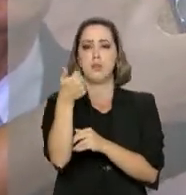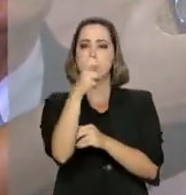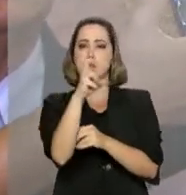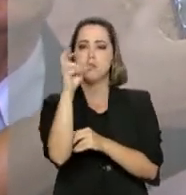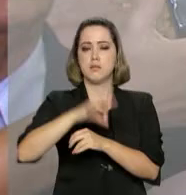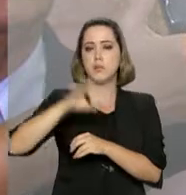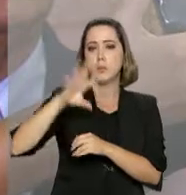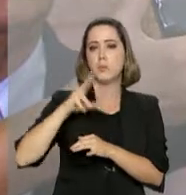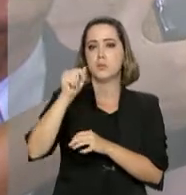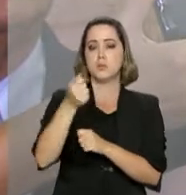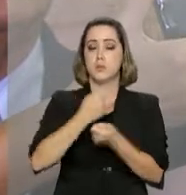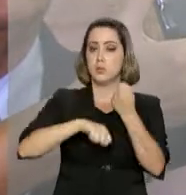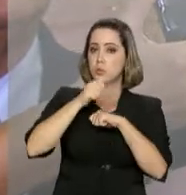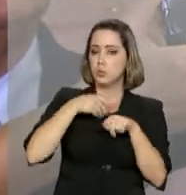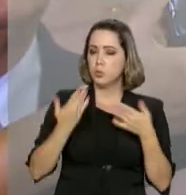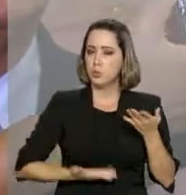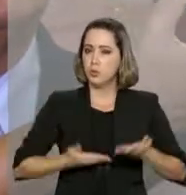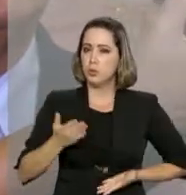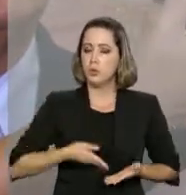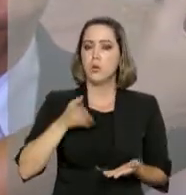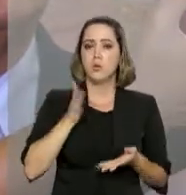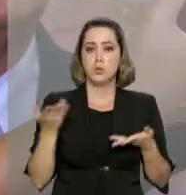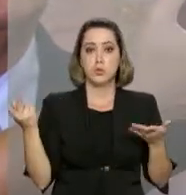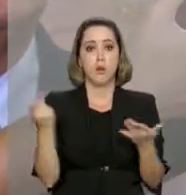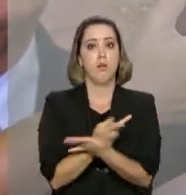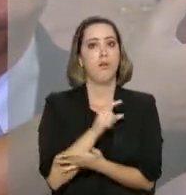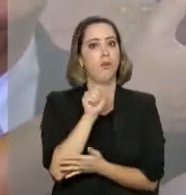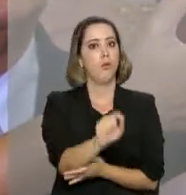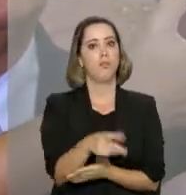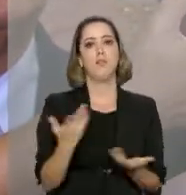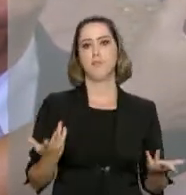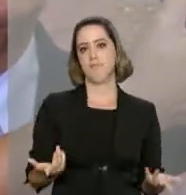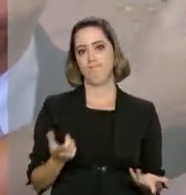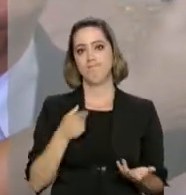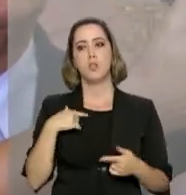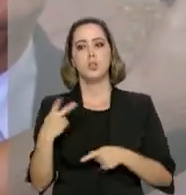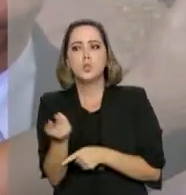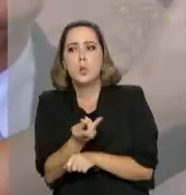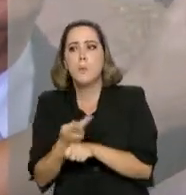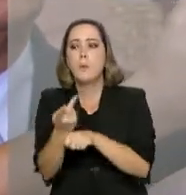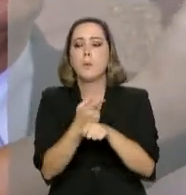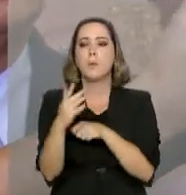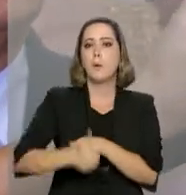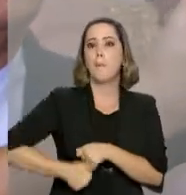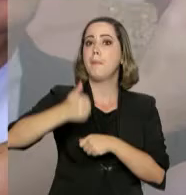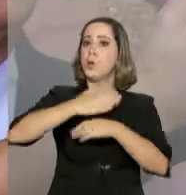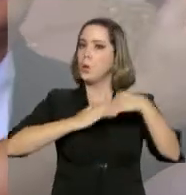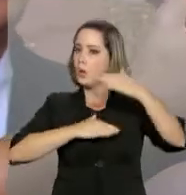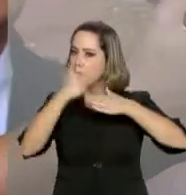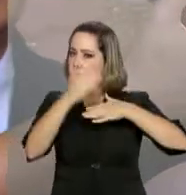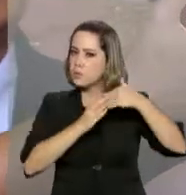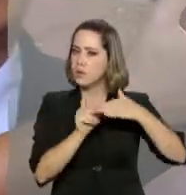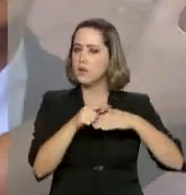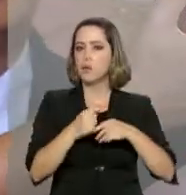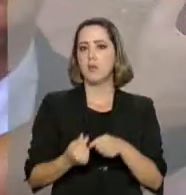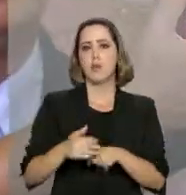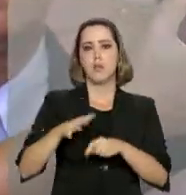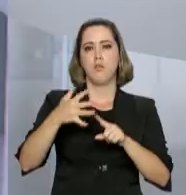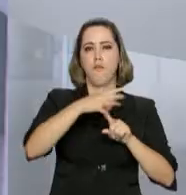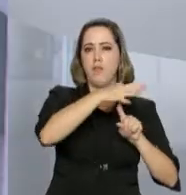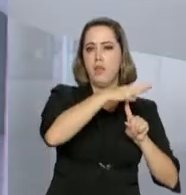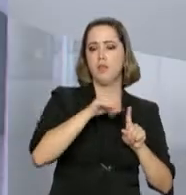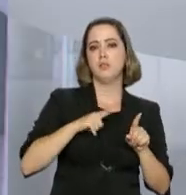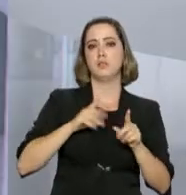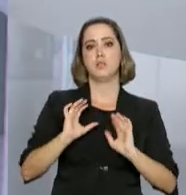15% da nossa economia de serviços já passa na área de serviços e a gente tem buscado profissionalizar Blumenau cada vez mais na captação de feiras, de